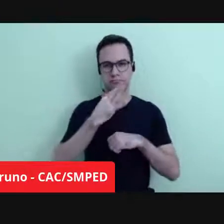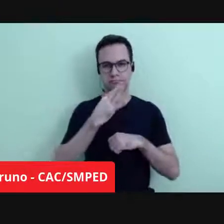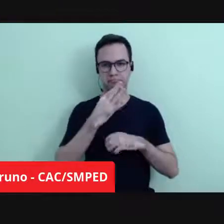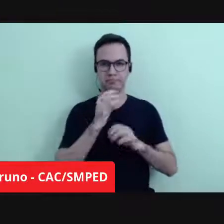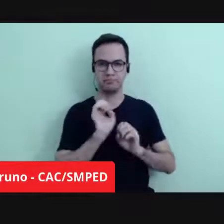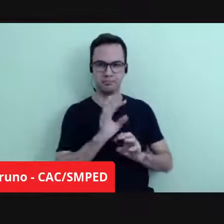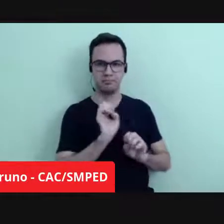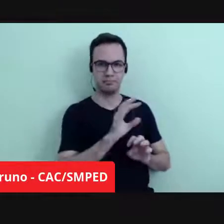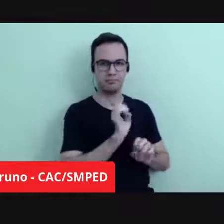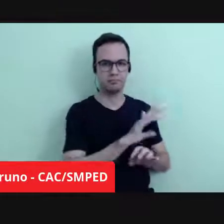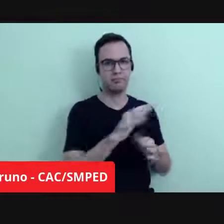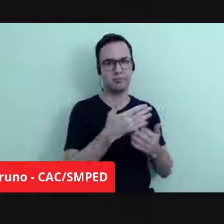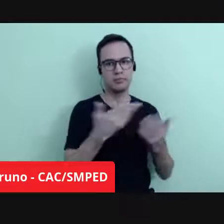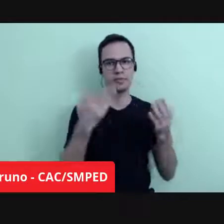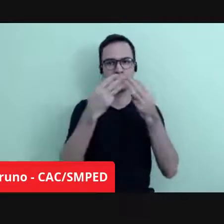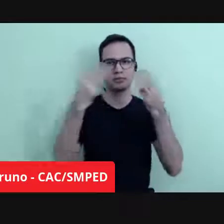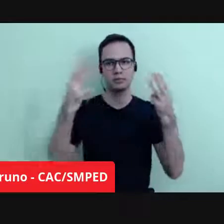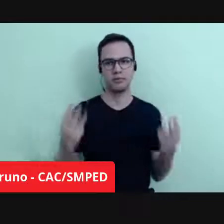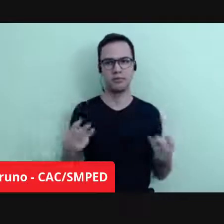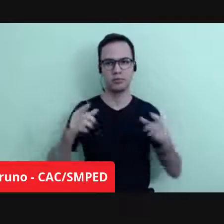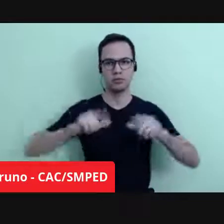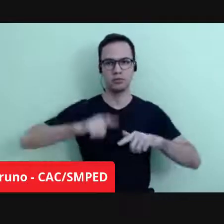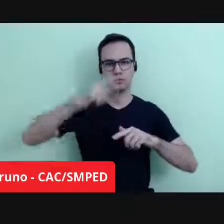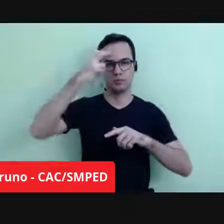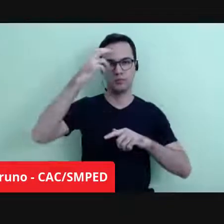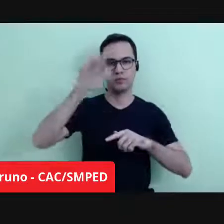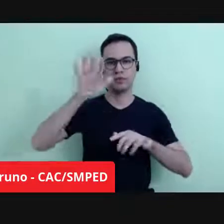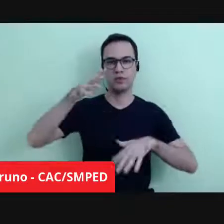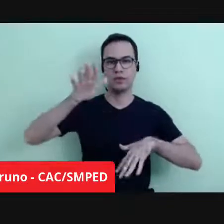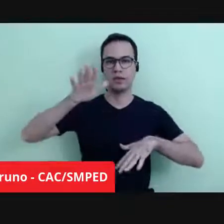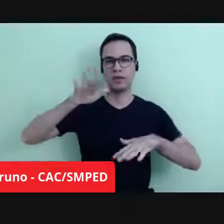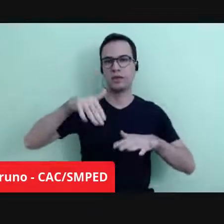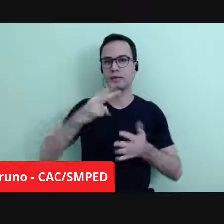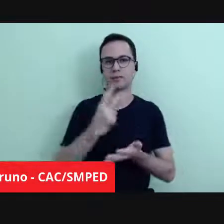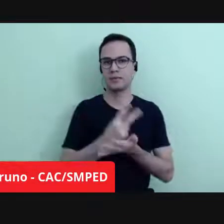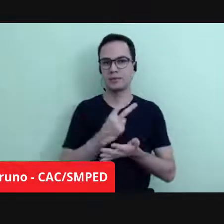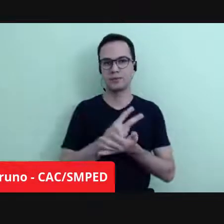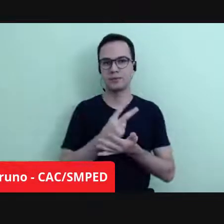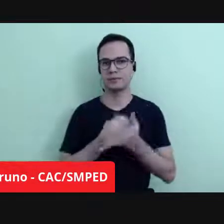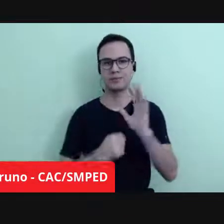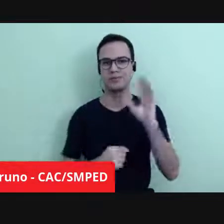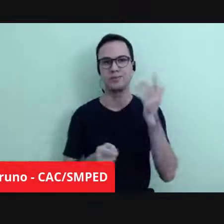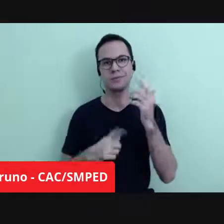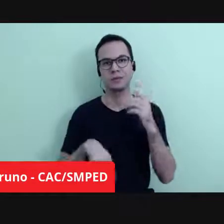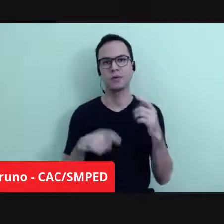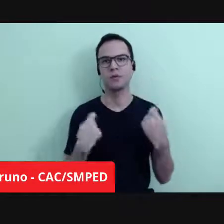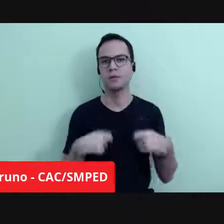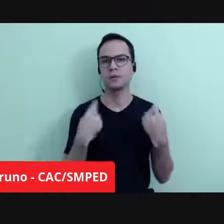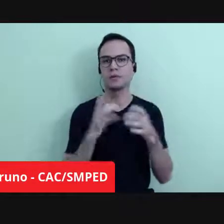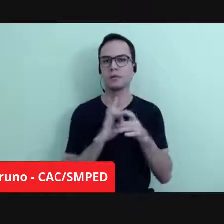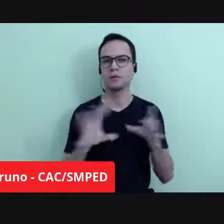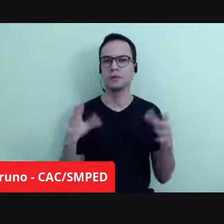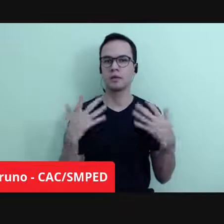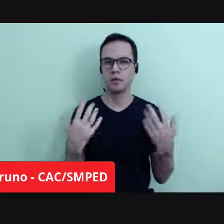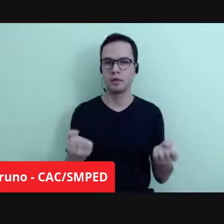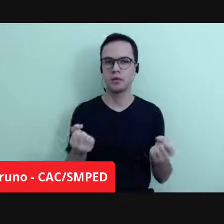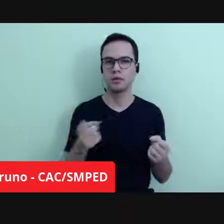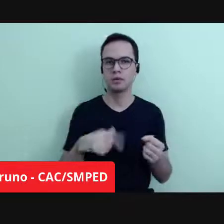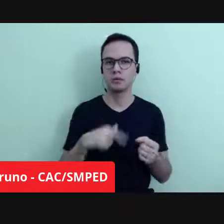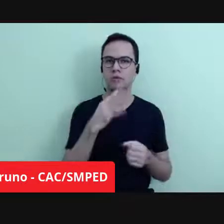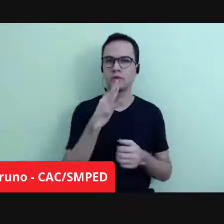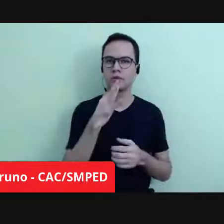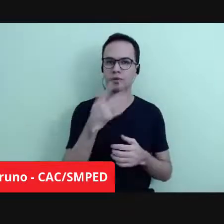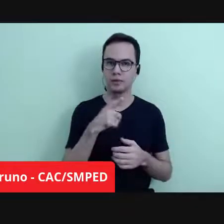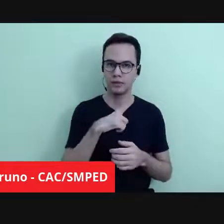quem está ali no museu, nesse espaço cultural, mas às vezes não, né? O tempo todo isso acontece, a gente tem que se permitir isso acontecer. O quanto desse